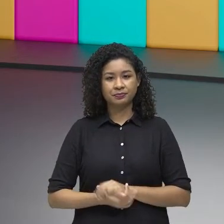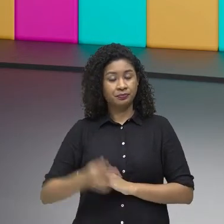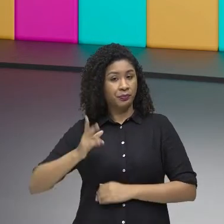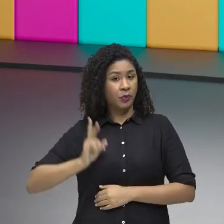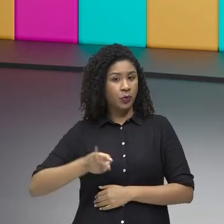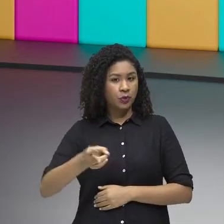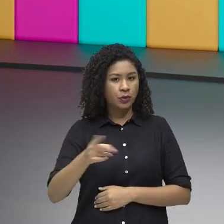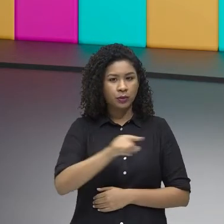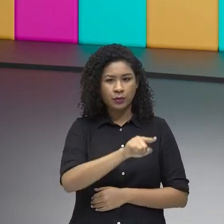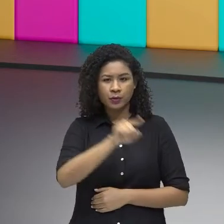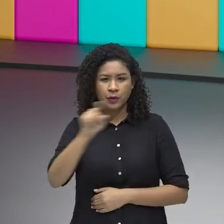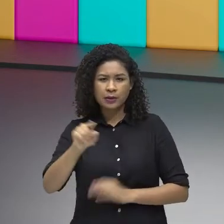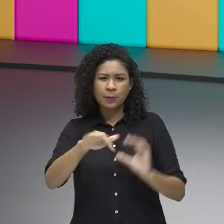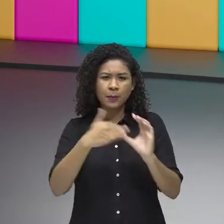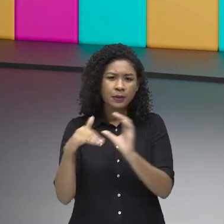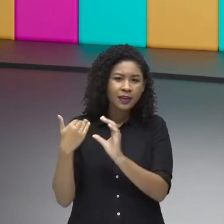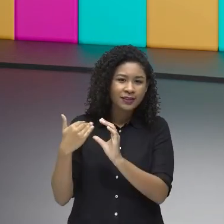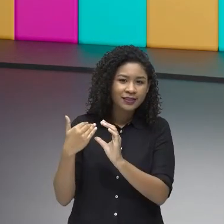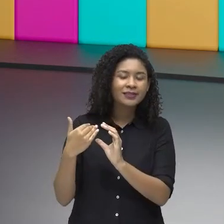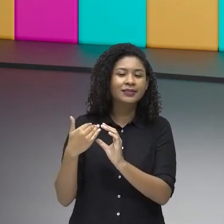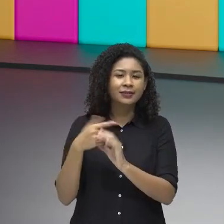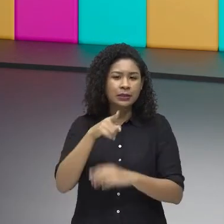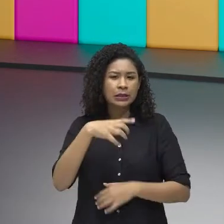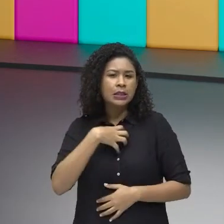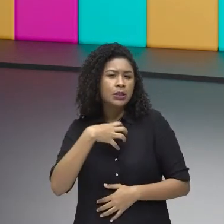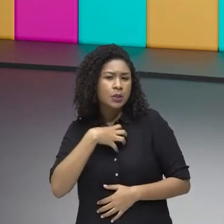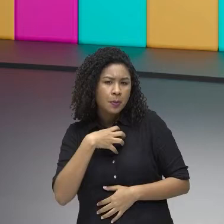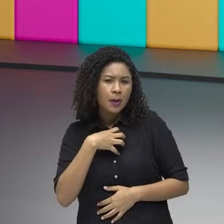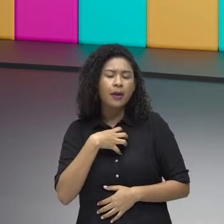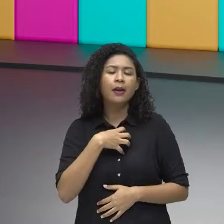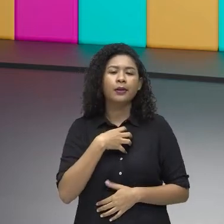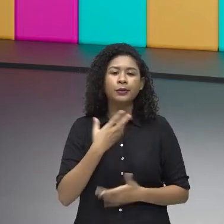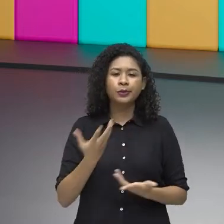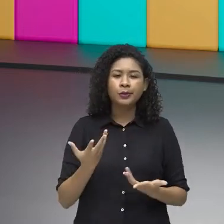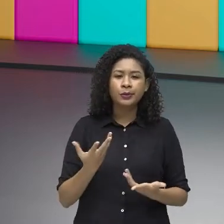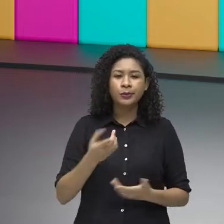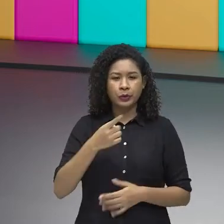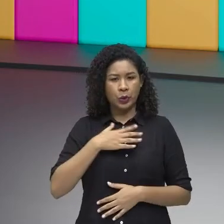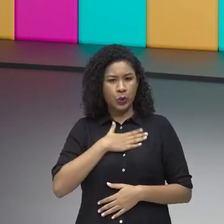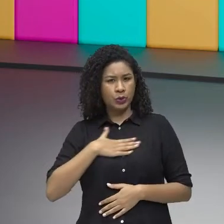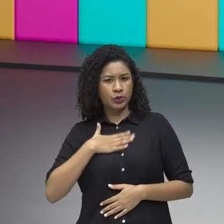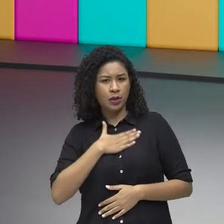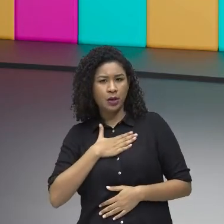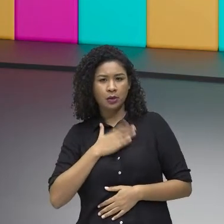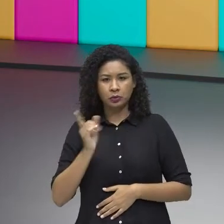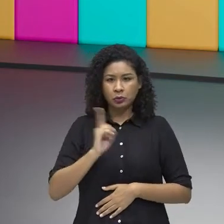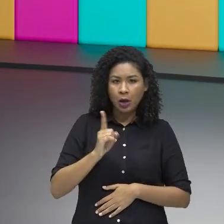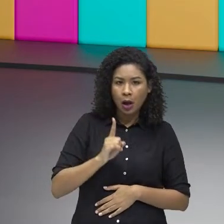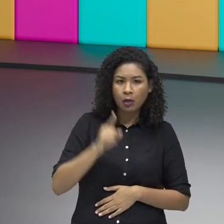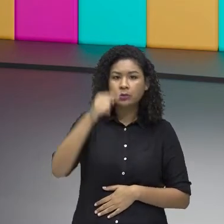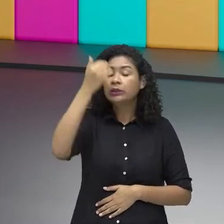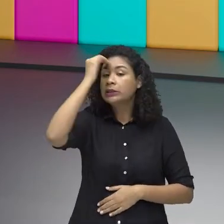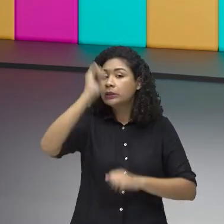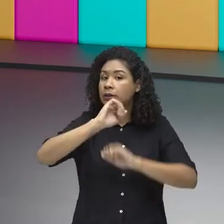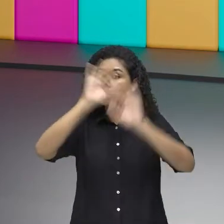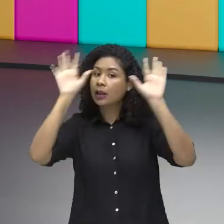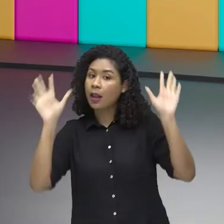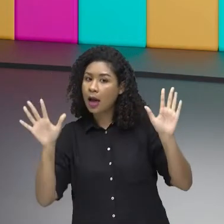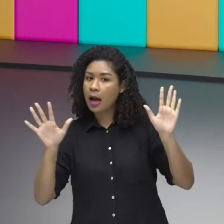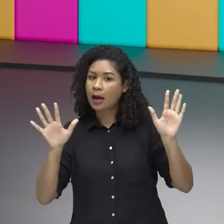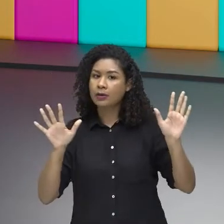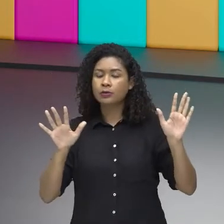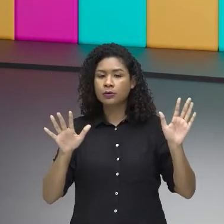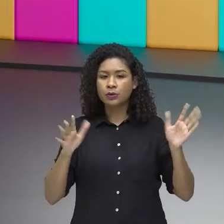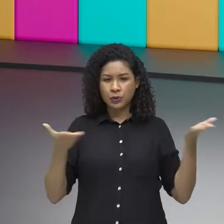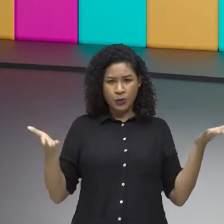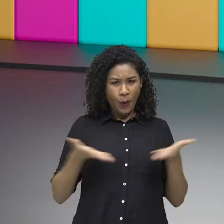Você está participando da chat, está dizendo para a gente como é que você está sentindo, se você está gostando, se você está entendendo, se algo, isso aqui tem sentido